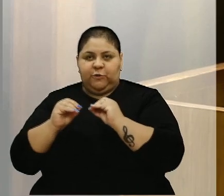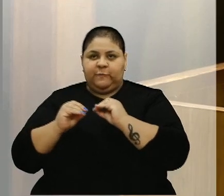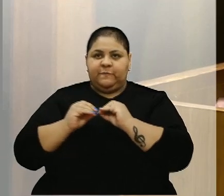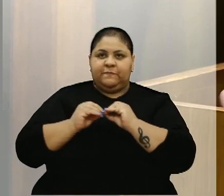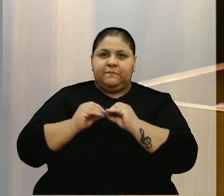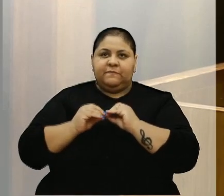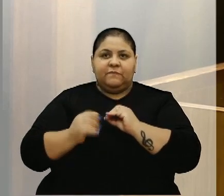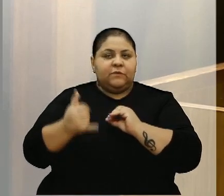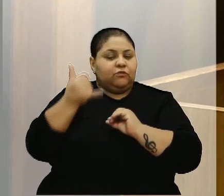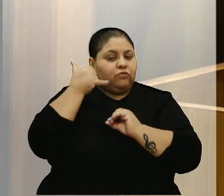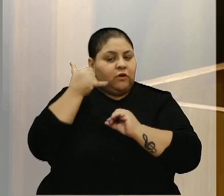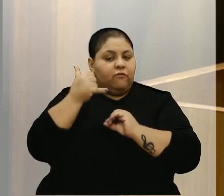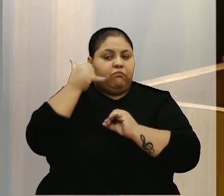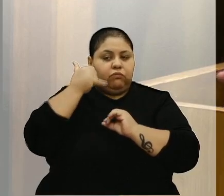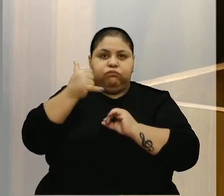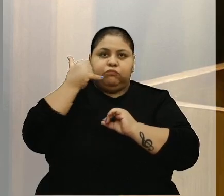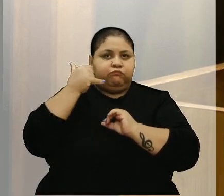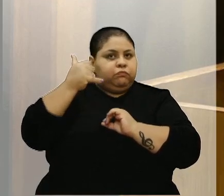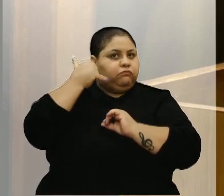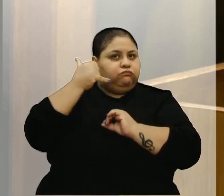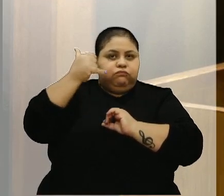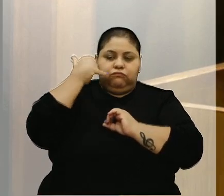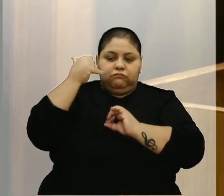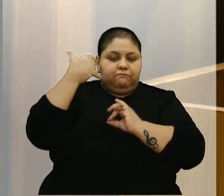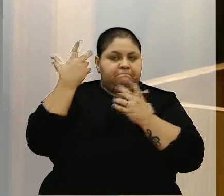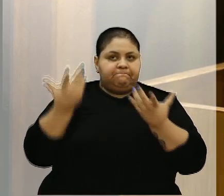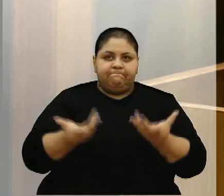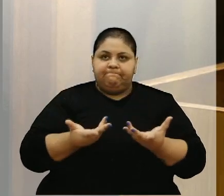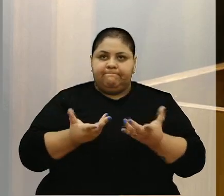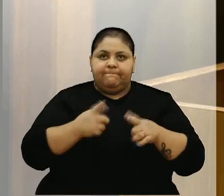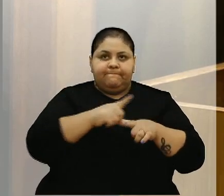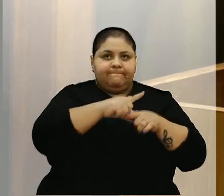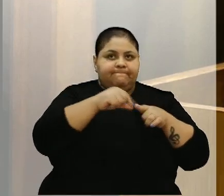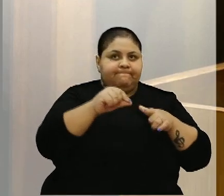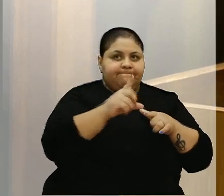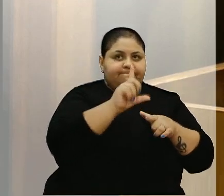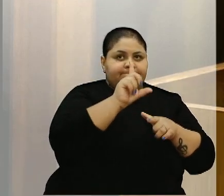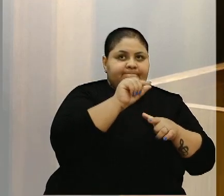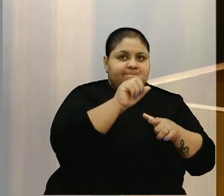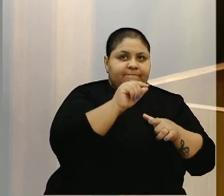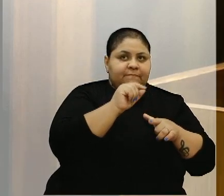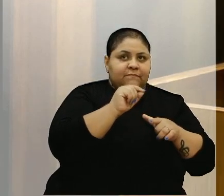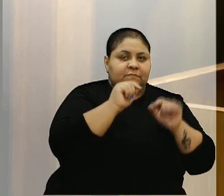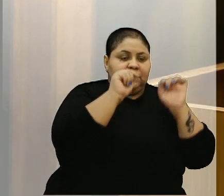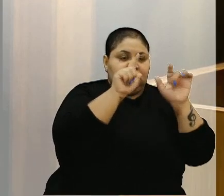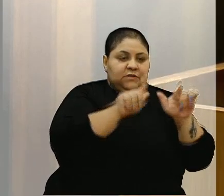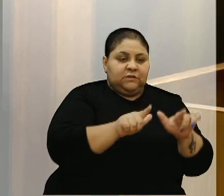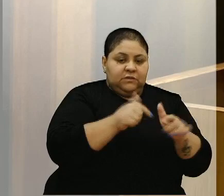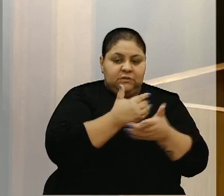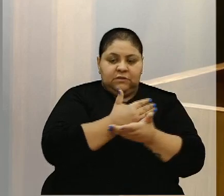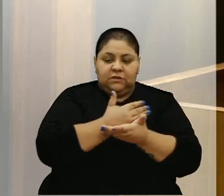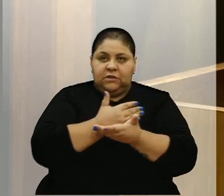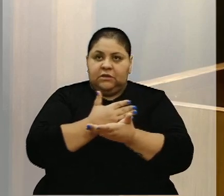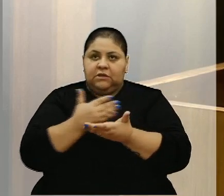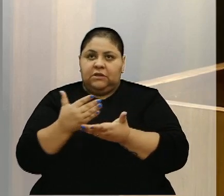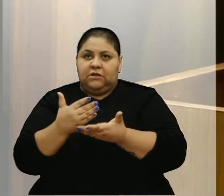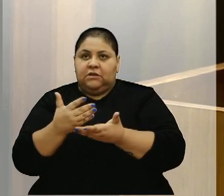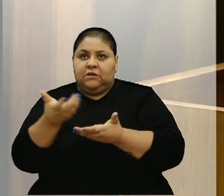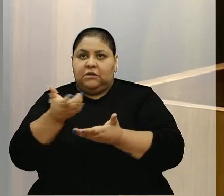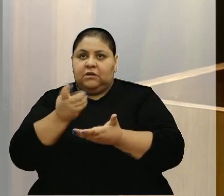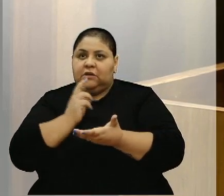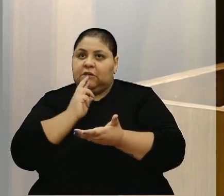E o telefone sempre tocando, dia e noite. Eu saía por volta das 10 horas do gabinete e a partir dali eu tentava